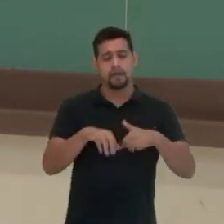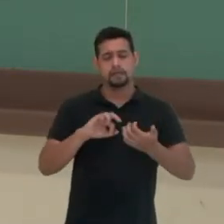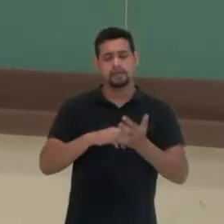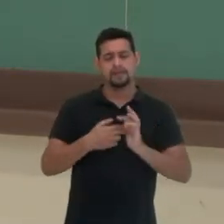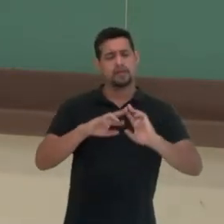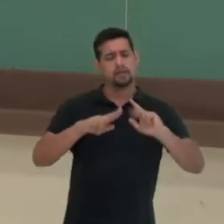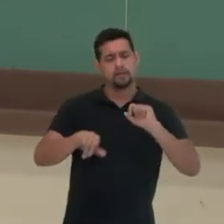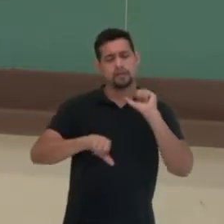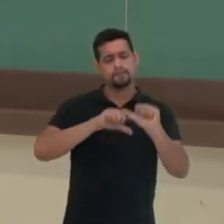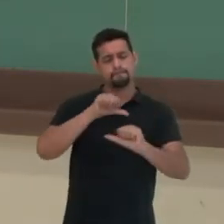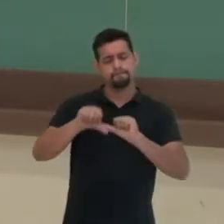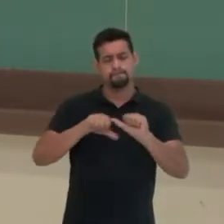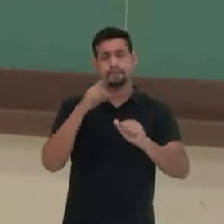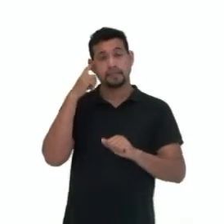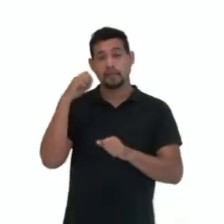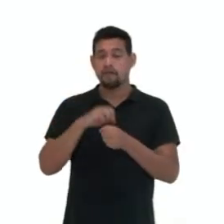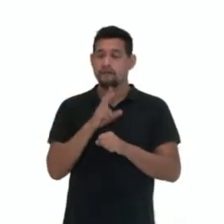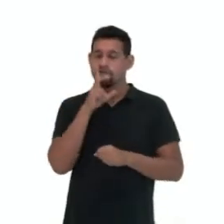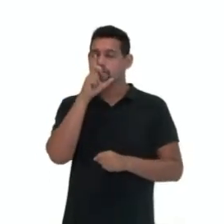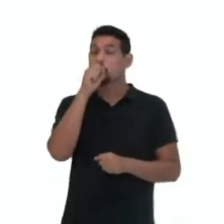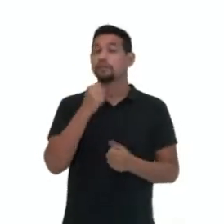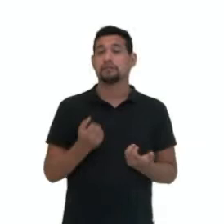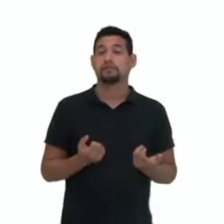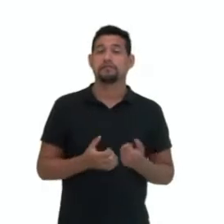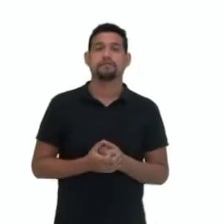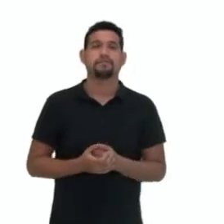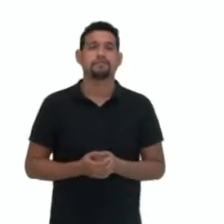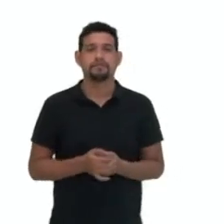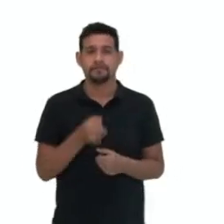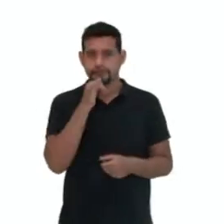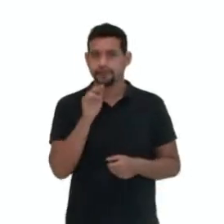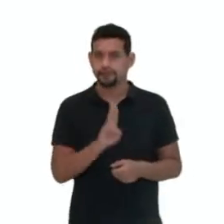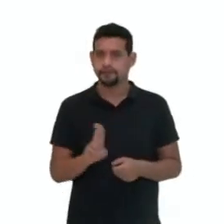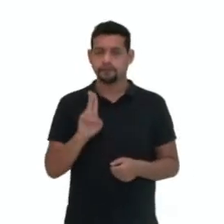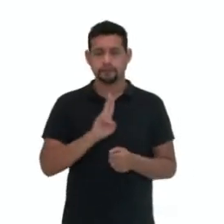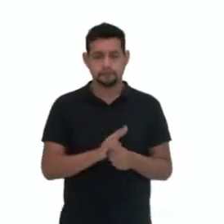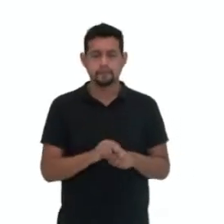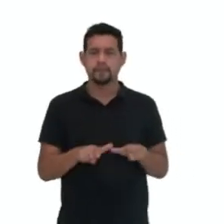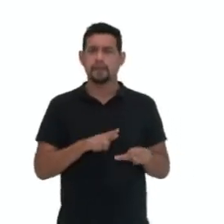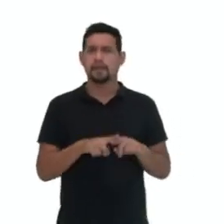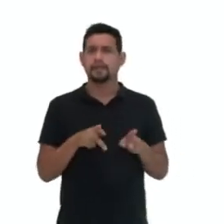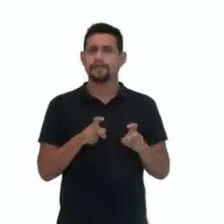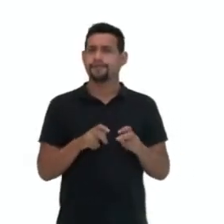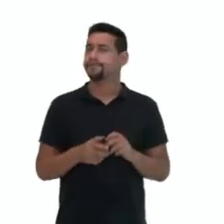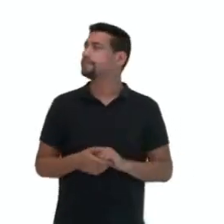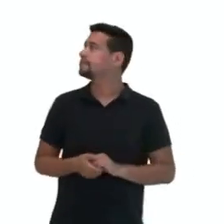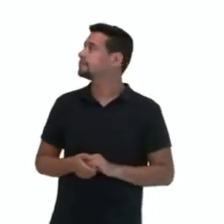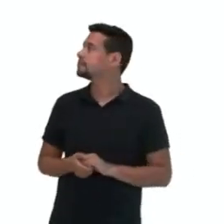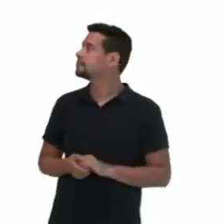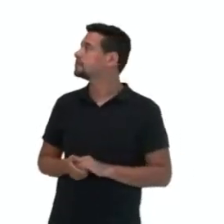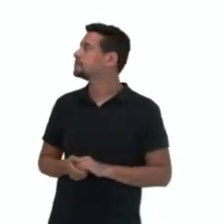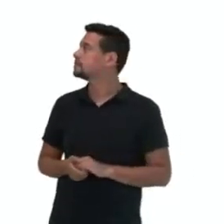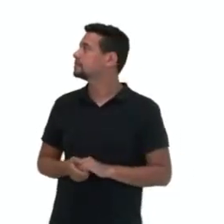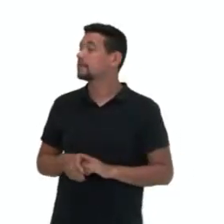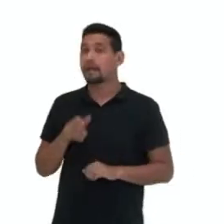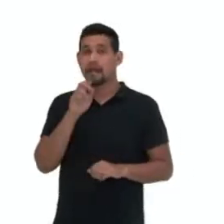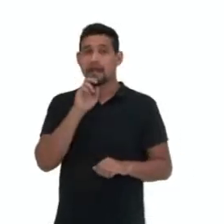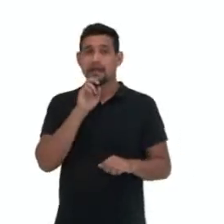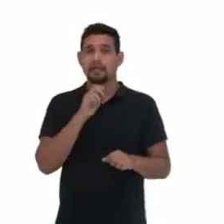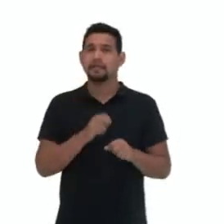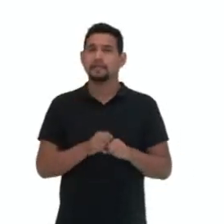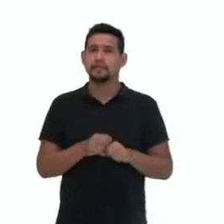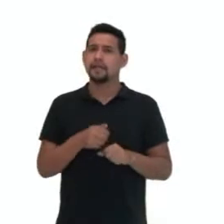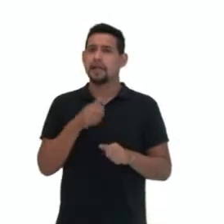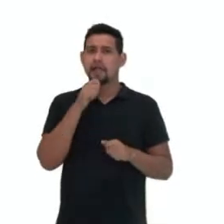que muda o sentido ou a intensidade de uma força com a utilização do trabalho. Claro, olha aqui, ó. Nós temos aqui alicates, nós